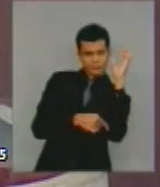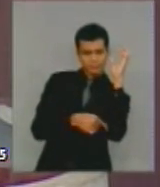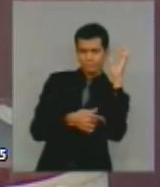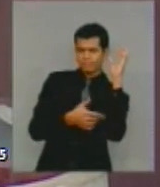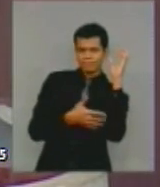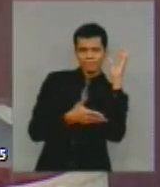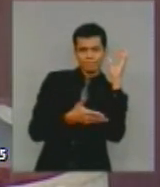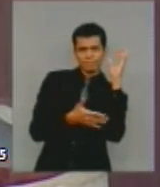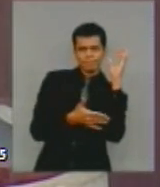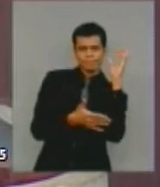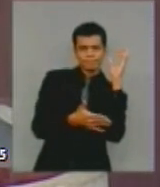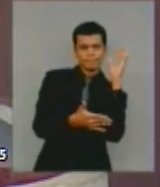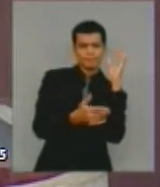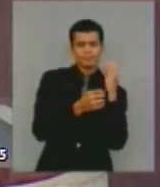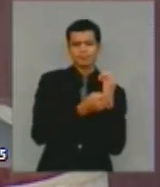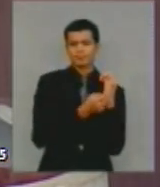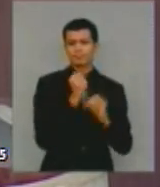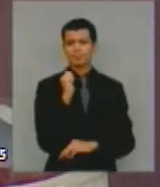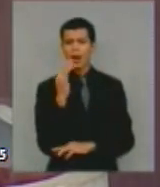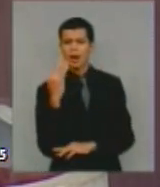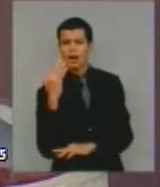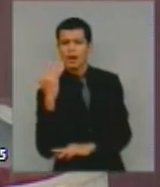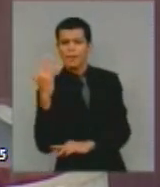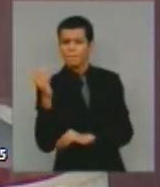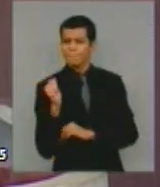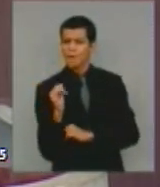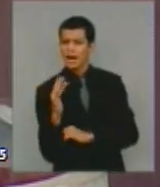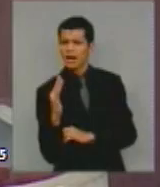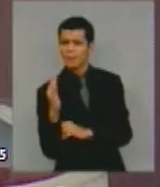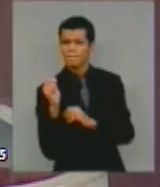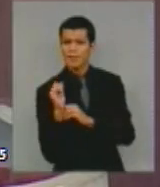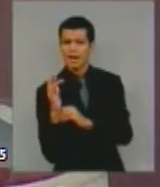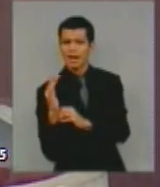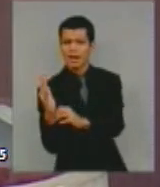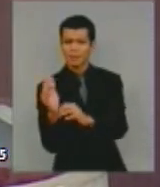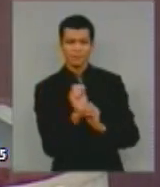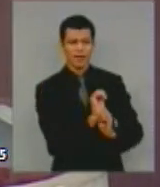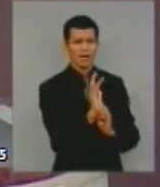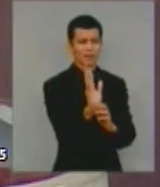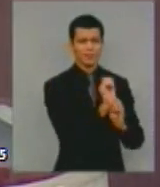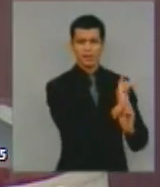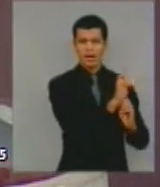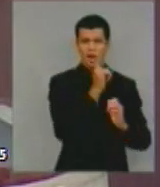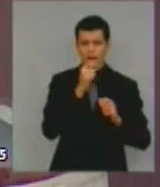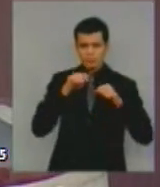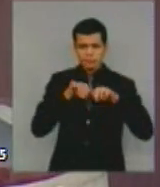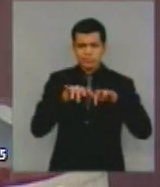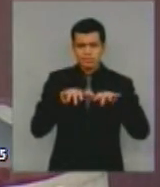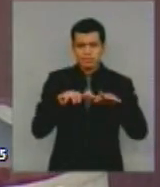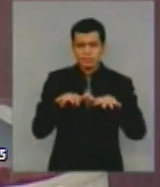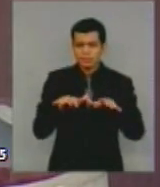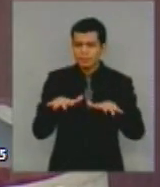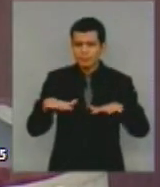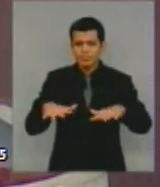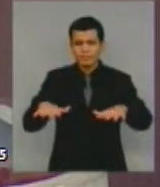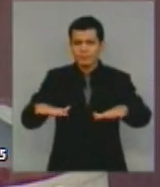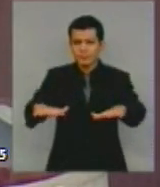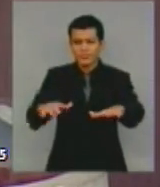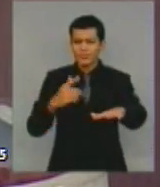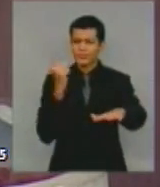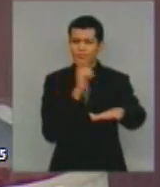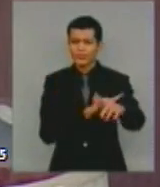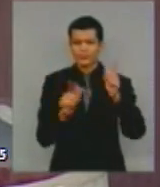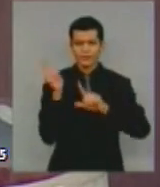hoje, em pleno século XXI, onde o mundo inteiro tem utilizado outras técnicas, inclusive de irrigação, ainda se utiliza